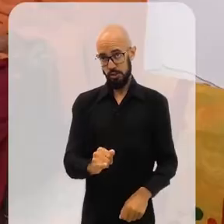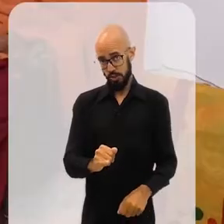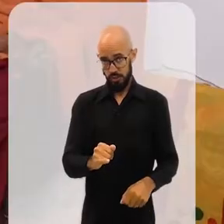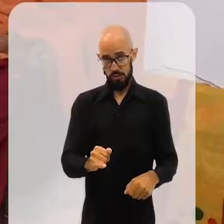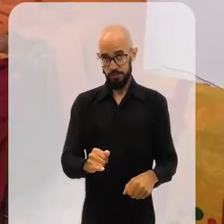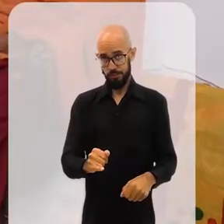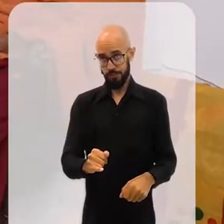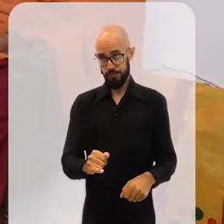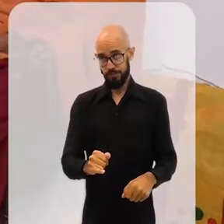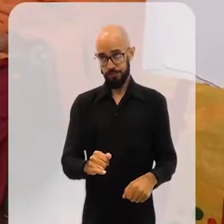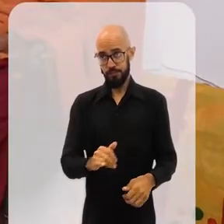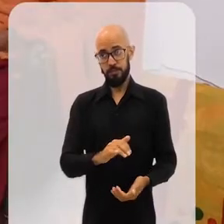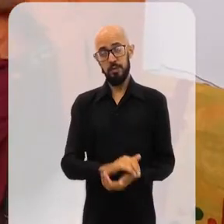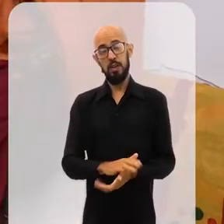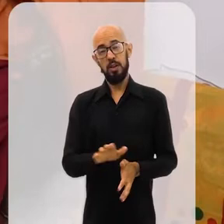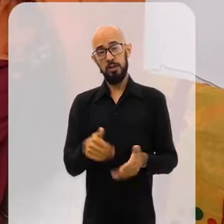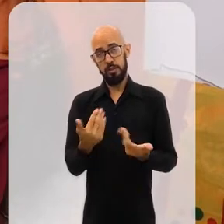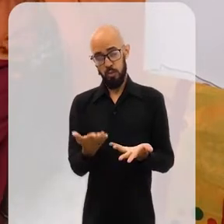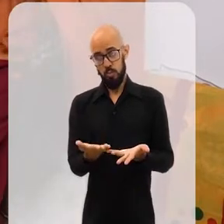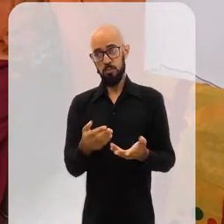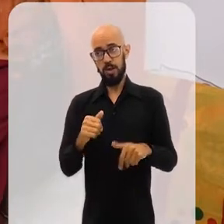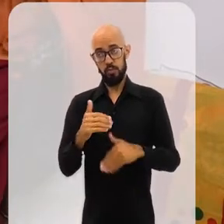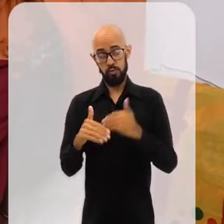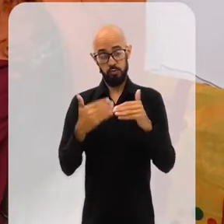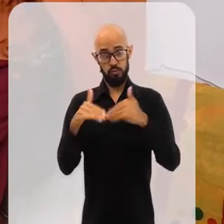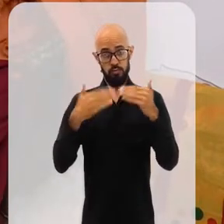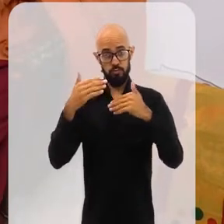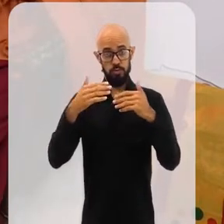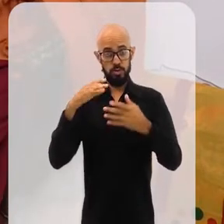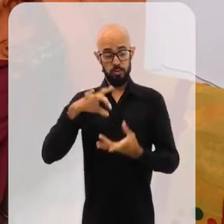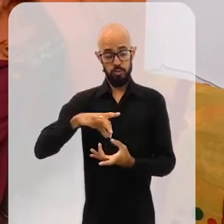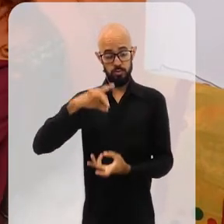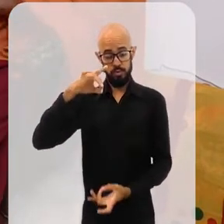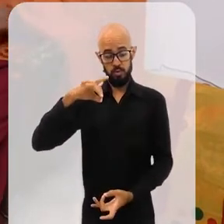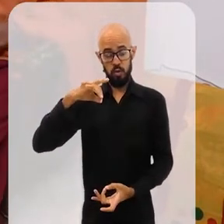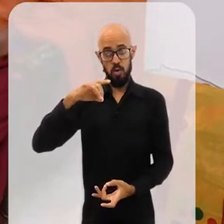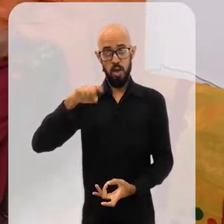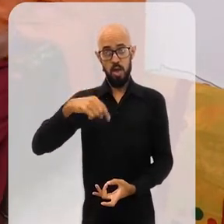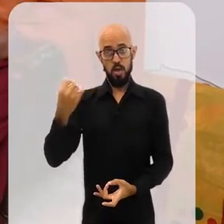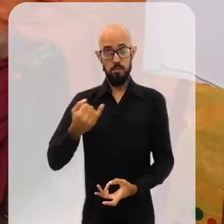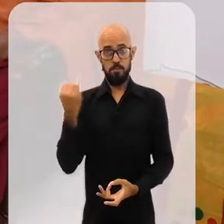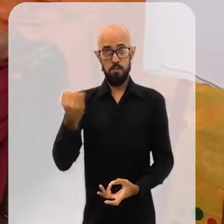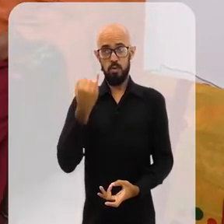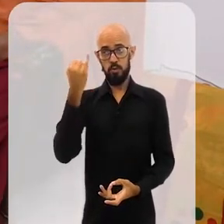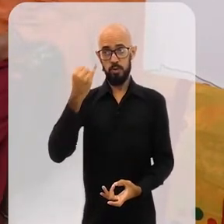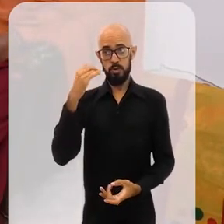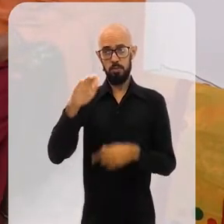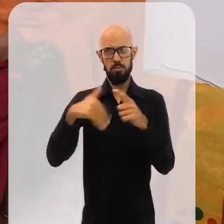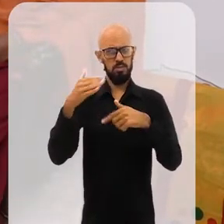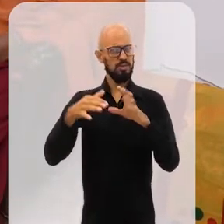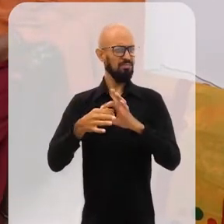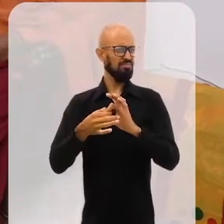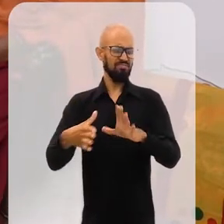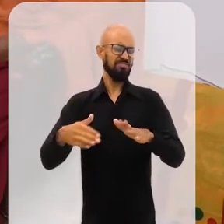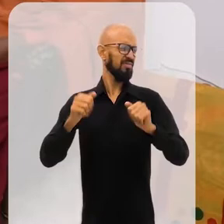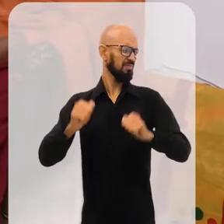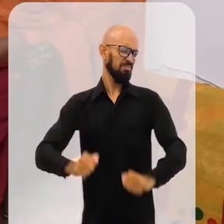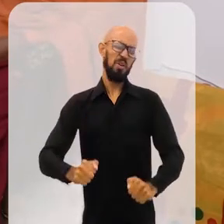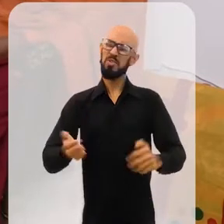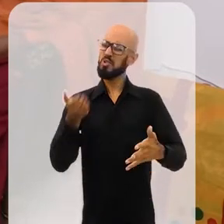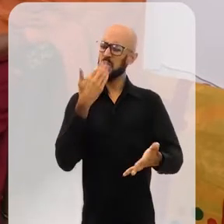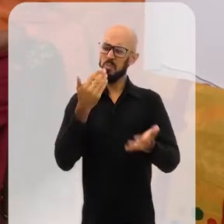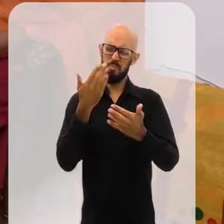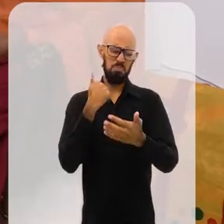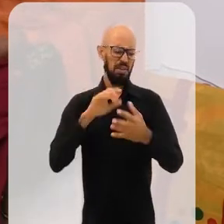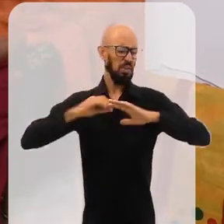a energia daquele ser. E aquilo fica, então, para o seu desenvolvimento espiritual. Depois que você alcançar um estado de liberação, você pode